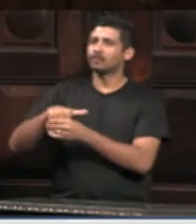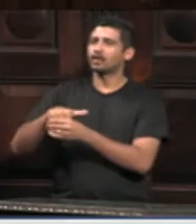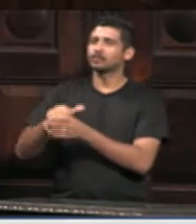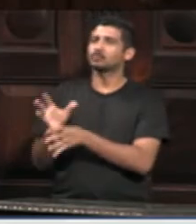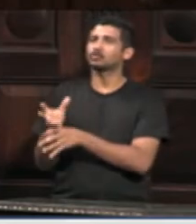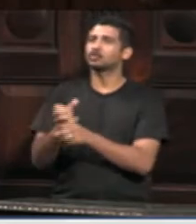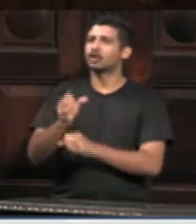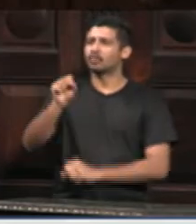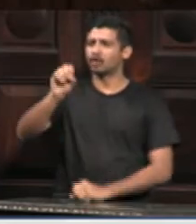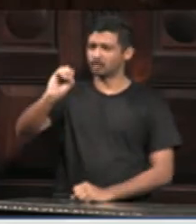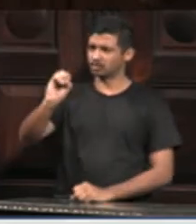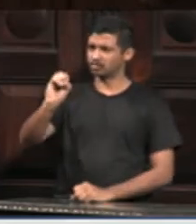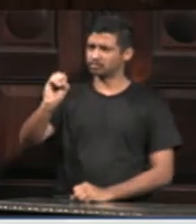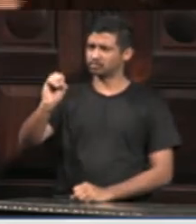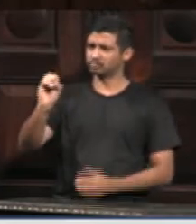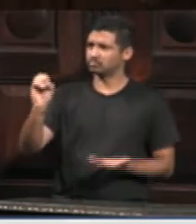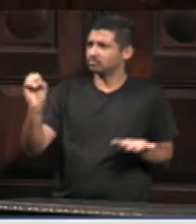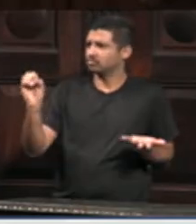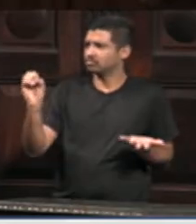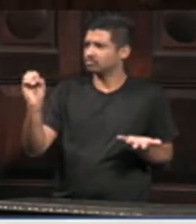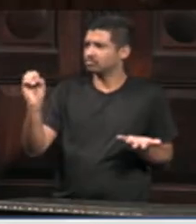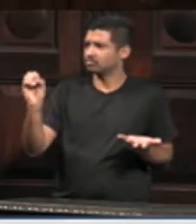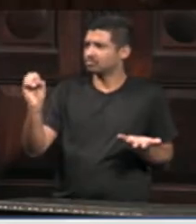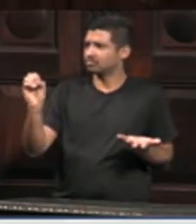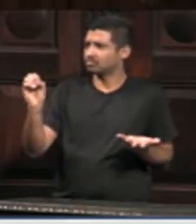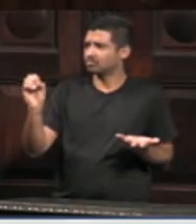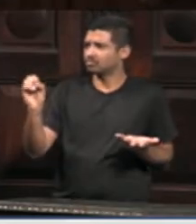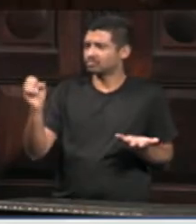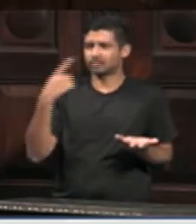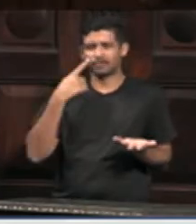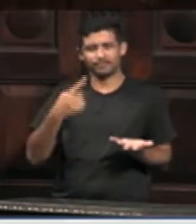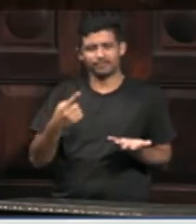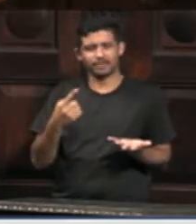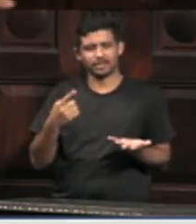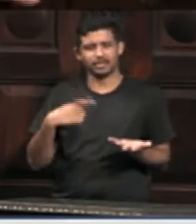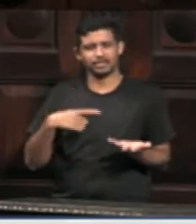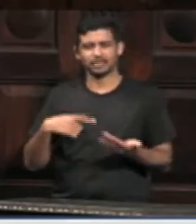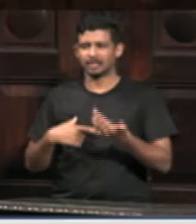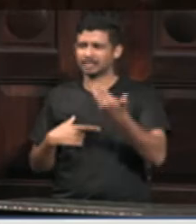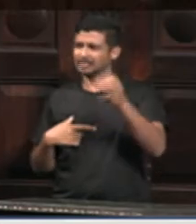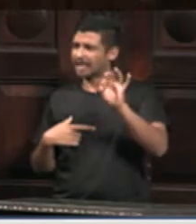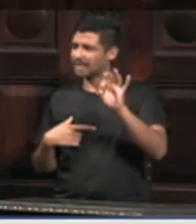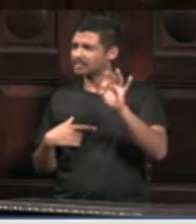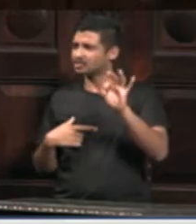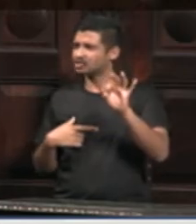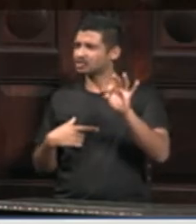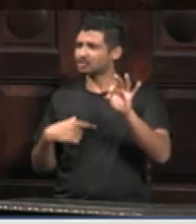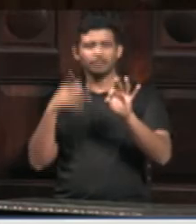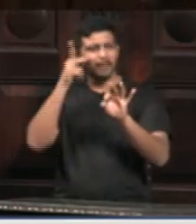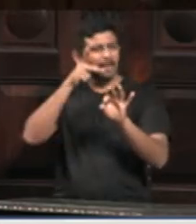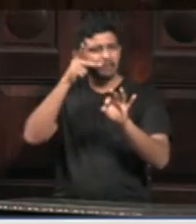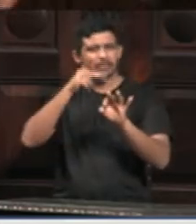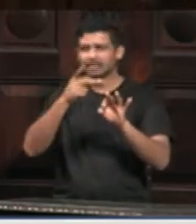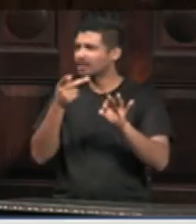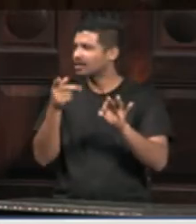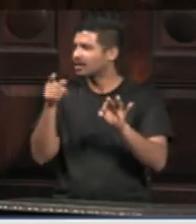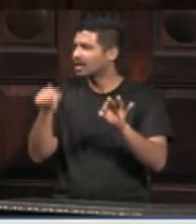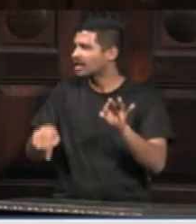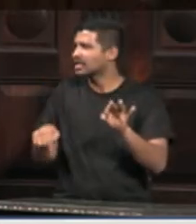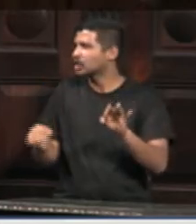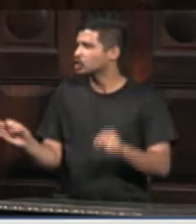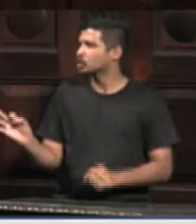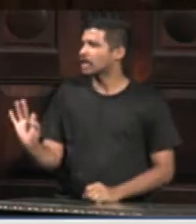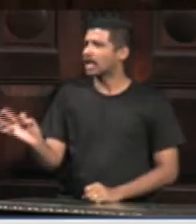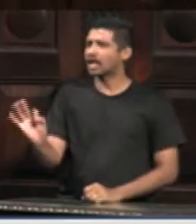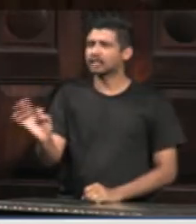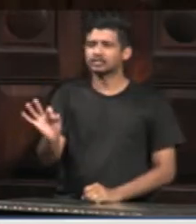80. Então, somaram-se 10 parlamentares a mais, que eu não os vejo no